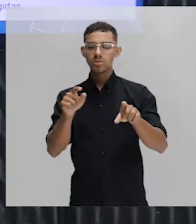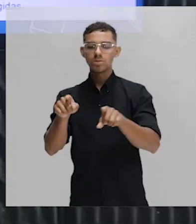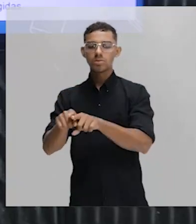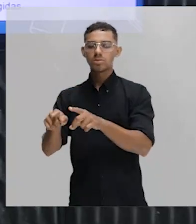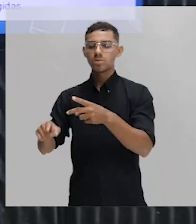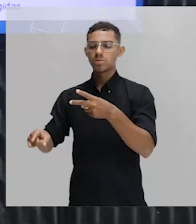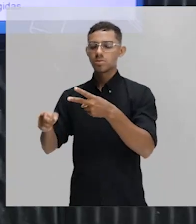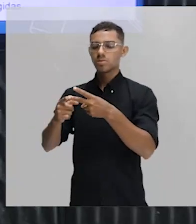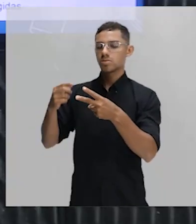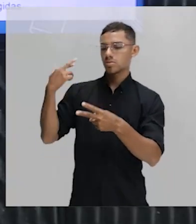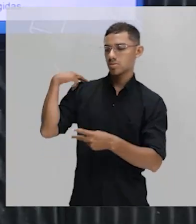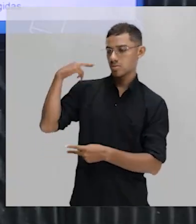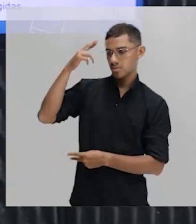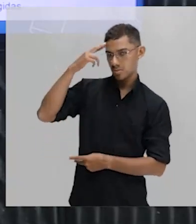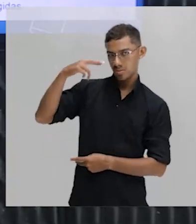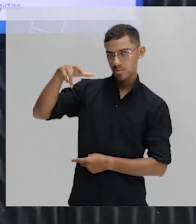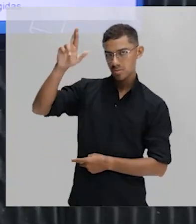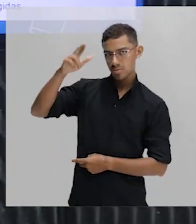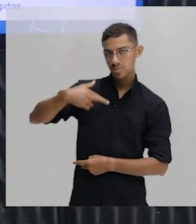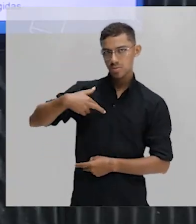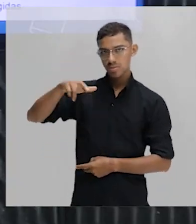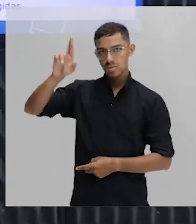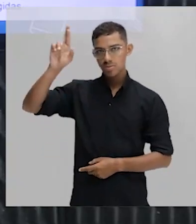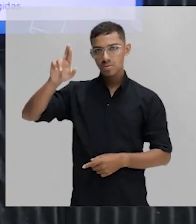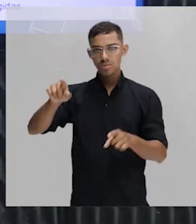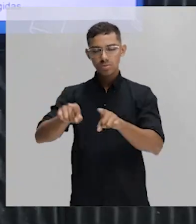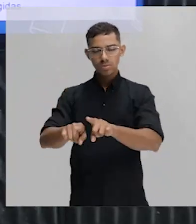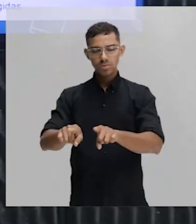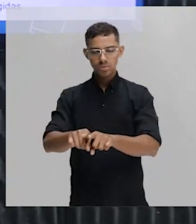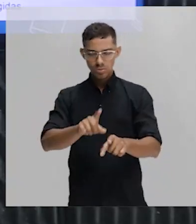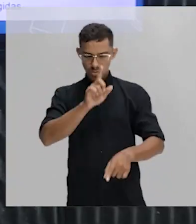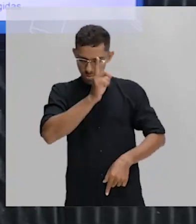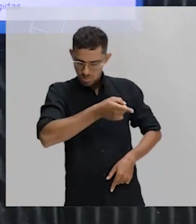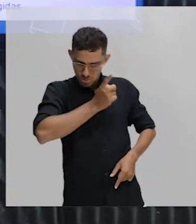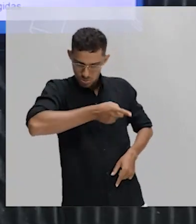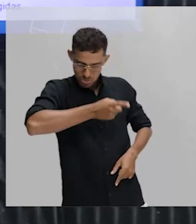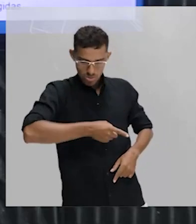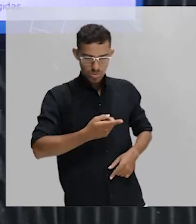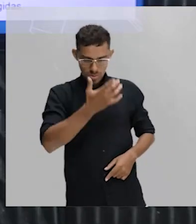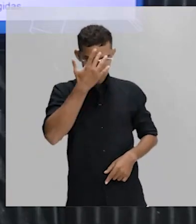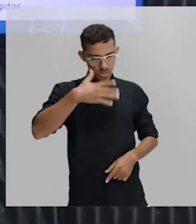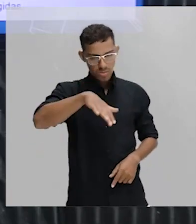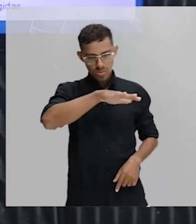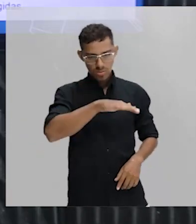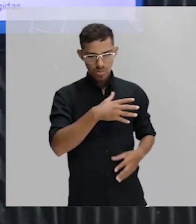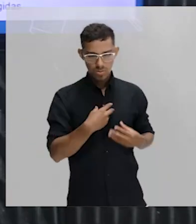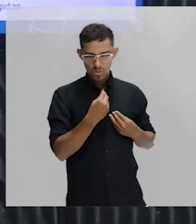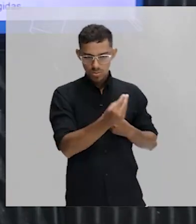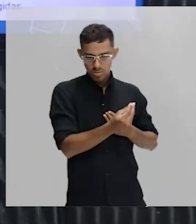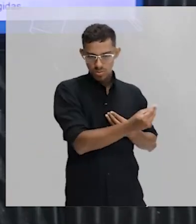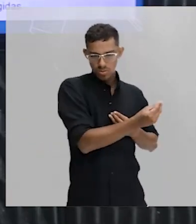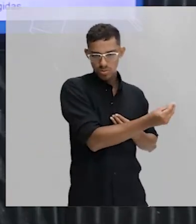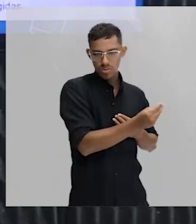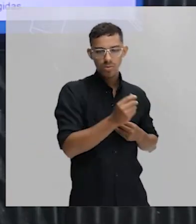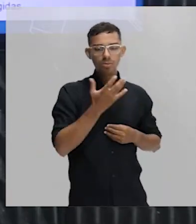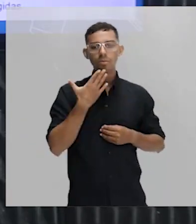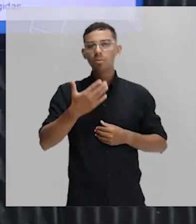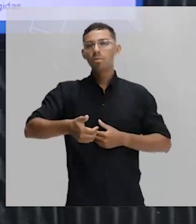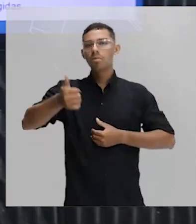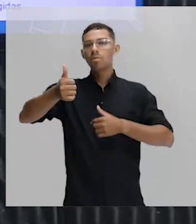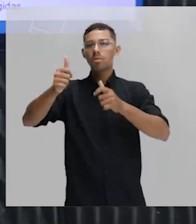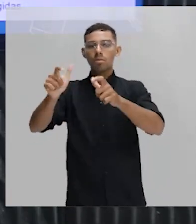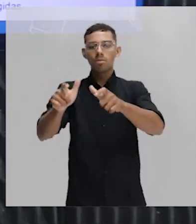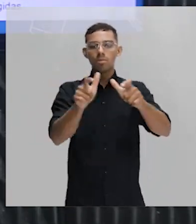religião, que foi a forma de controlar o povo, dando ao povo os melhores lugares,